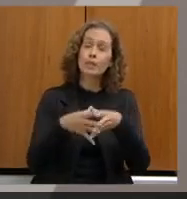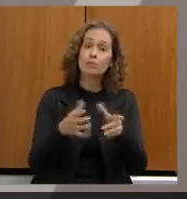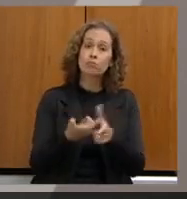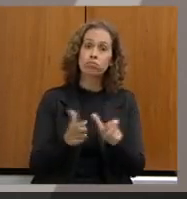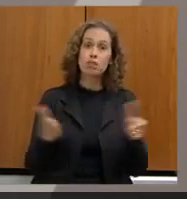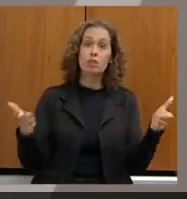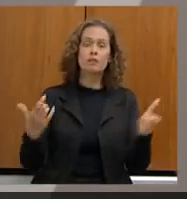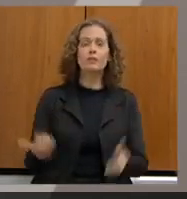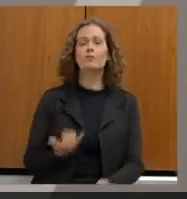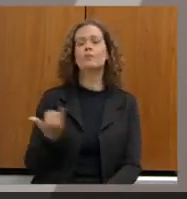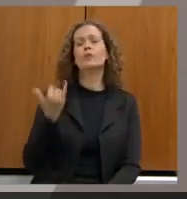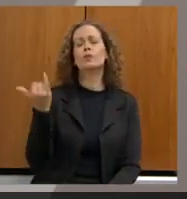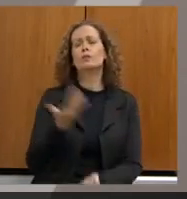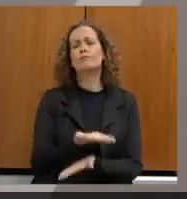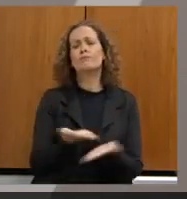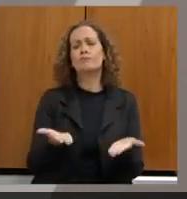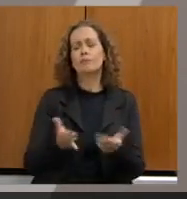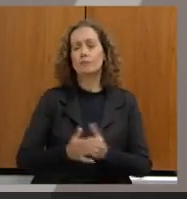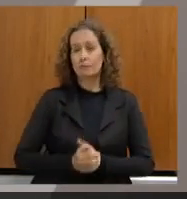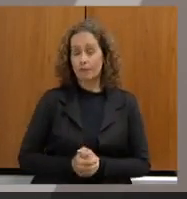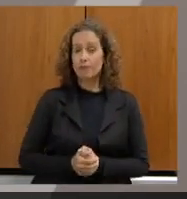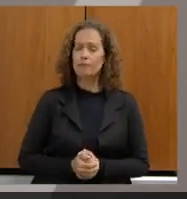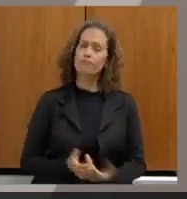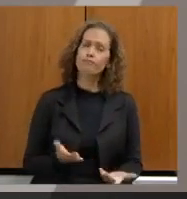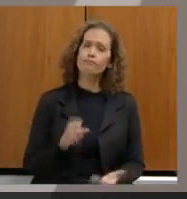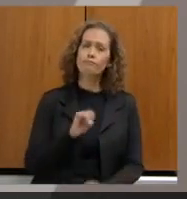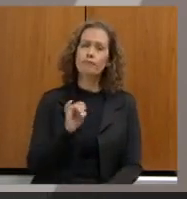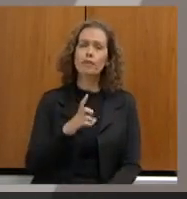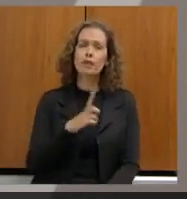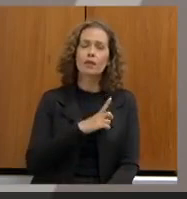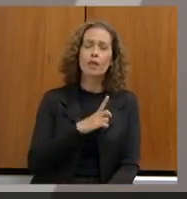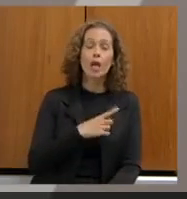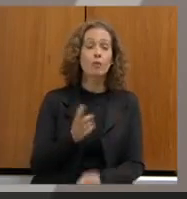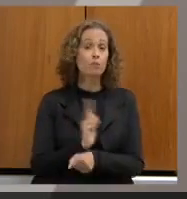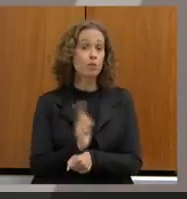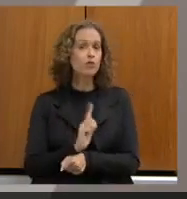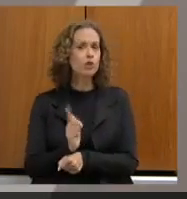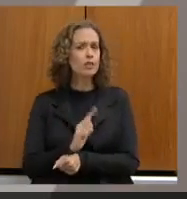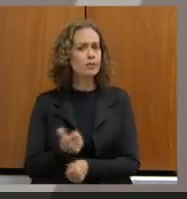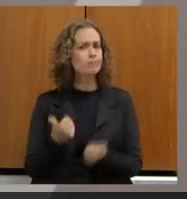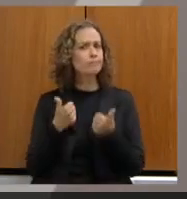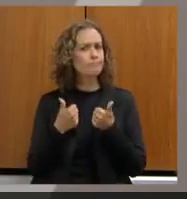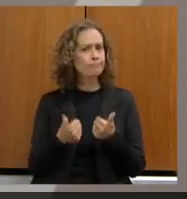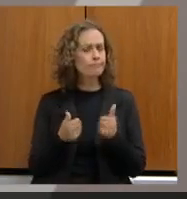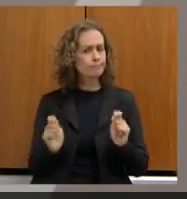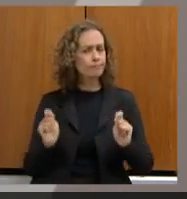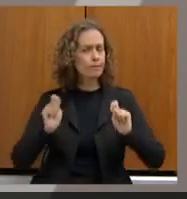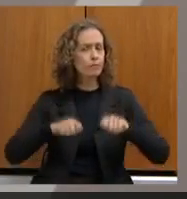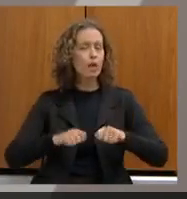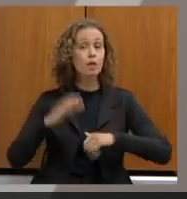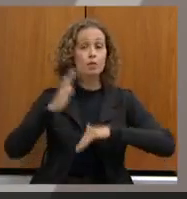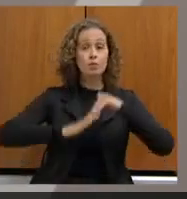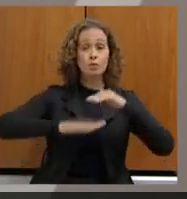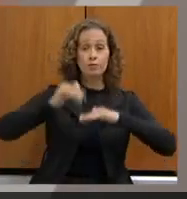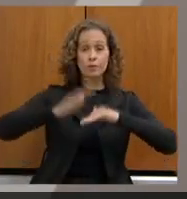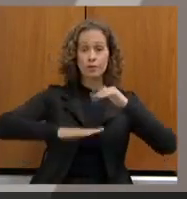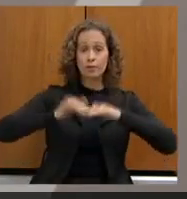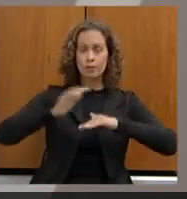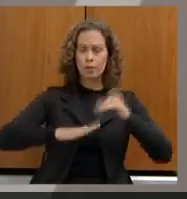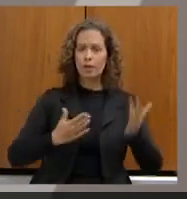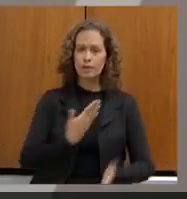grande tão importante quanto esta quando tem uma gestão efetiva profissional